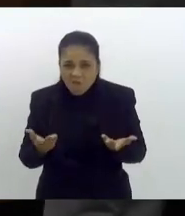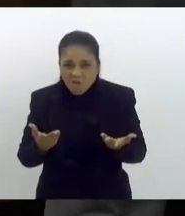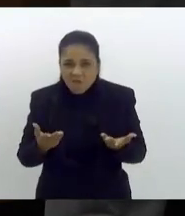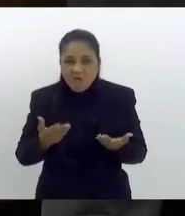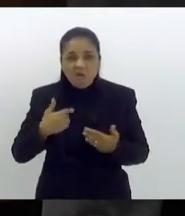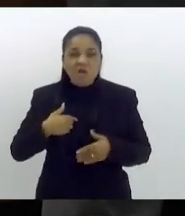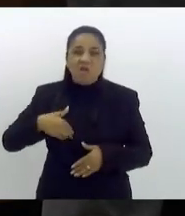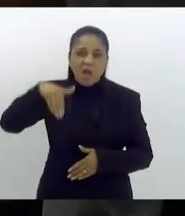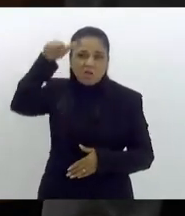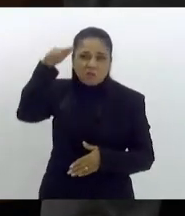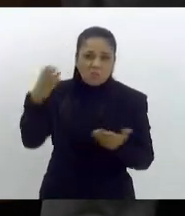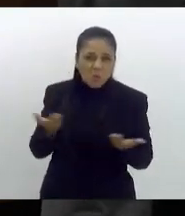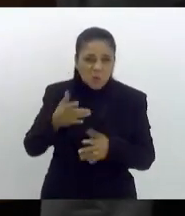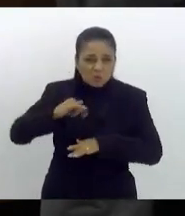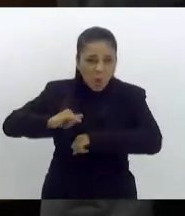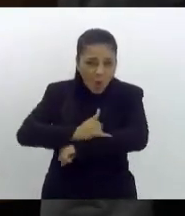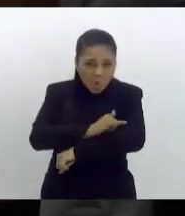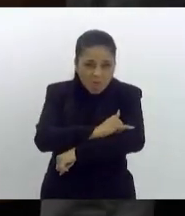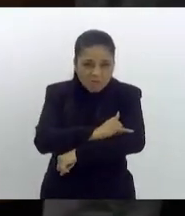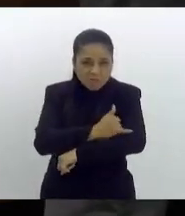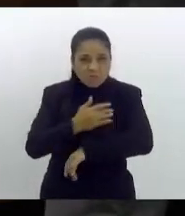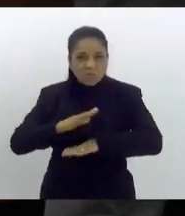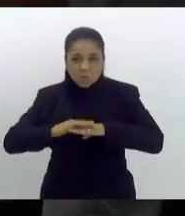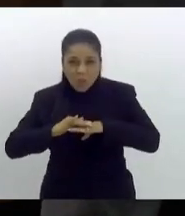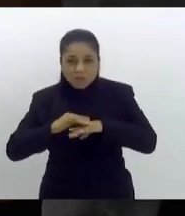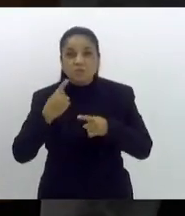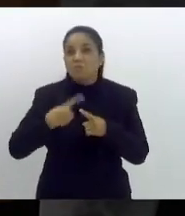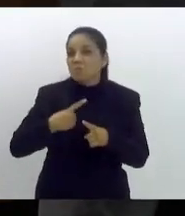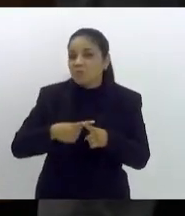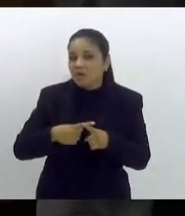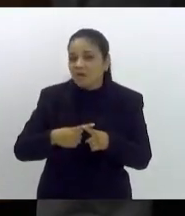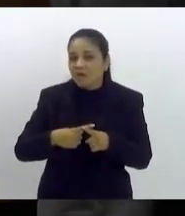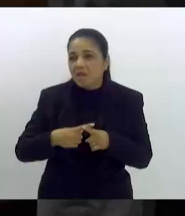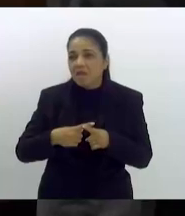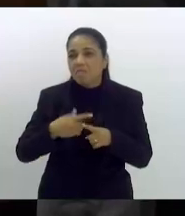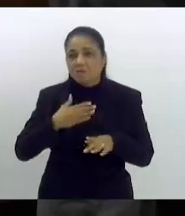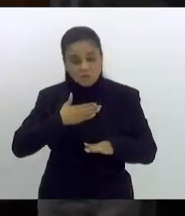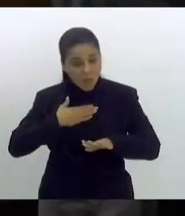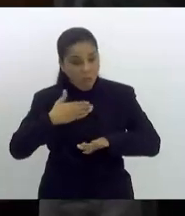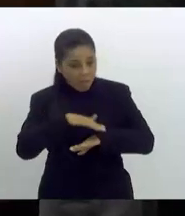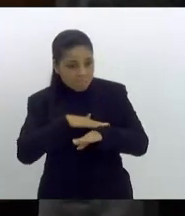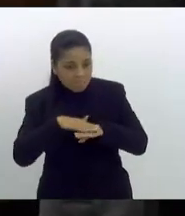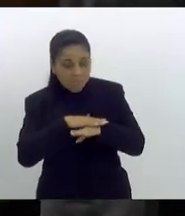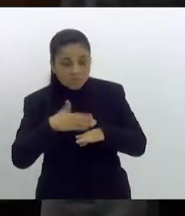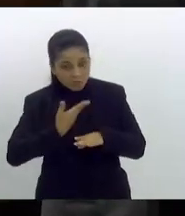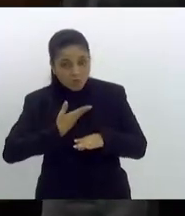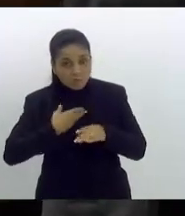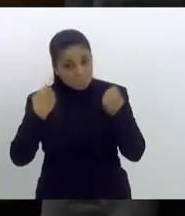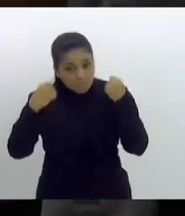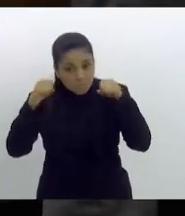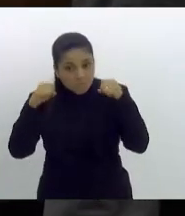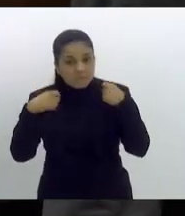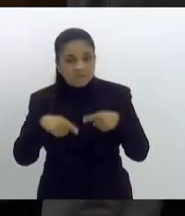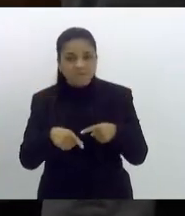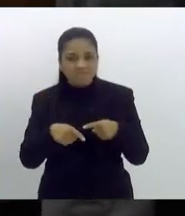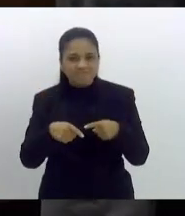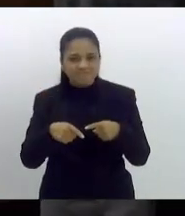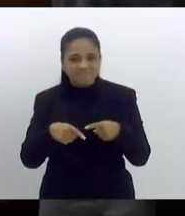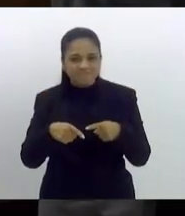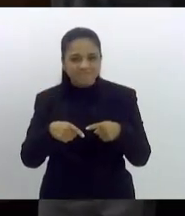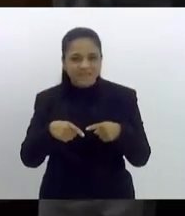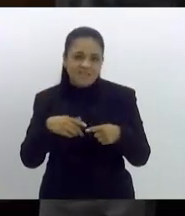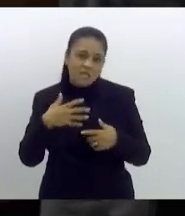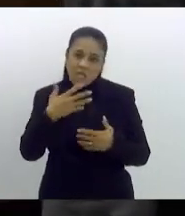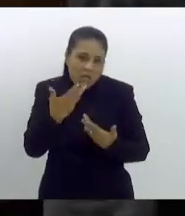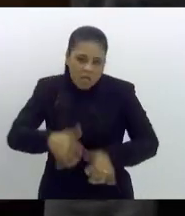obesos e doentes aqui na lei desde os nossos amigos conversam que precisam fazer atividade física mas ninguém quer pegar a criança